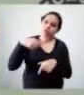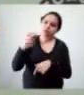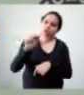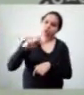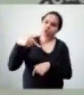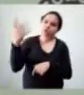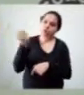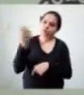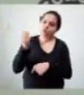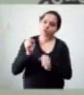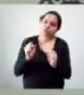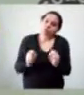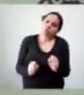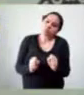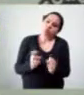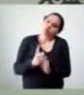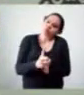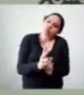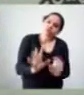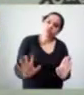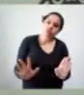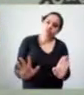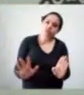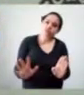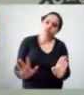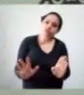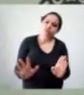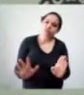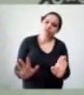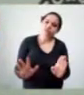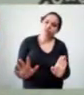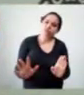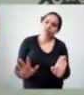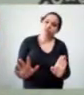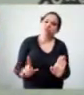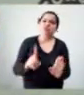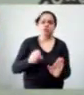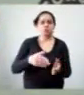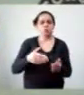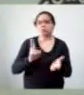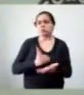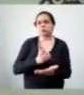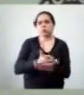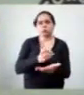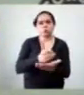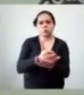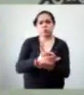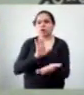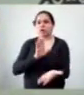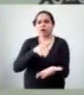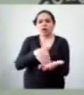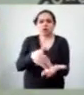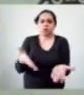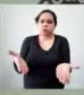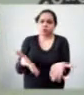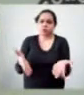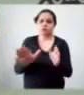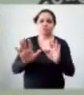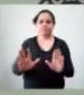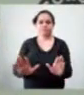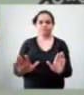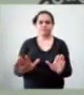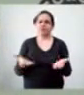o empregador particularmente. E isso ficou assente e tem sido trazido até nossos dias.